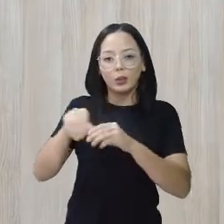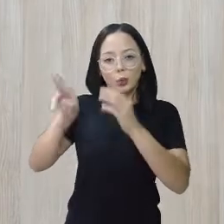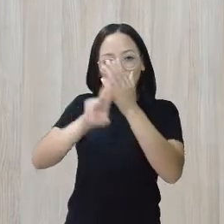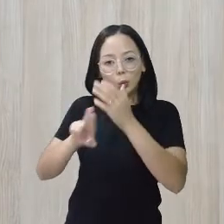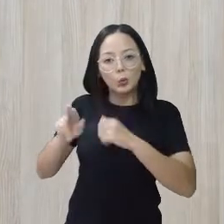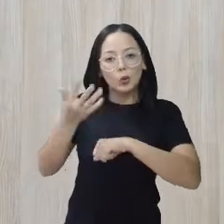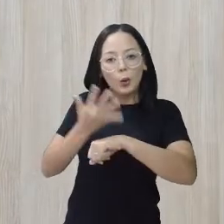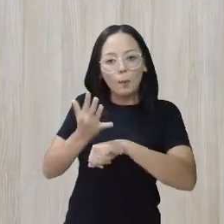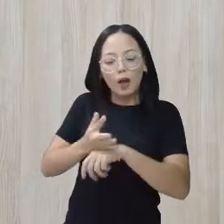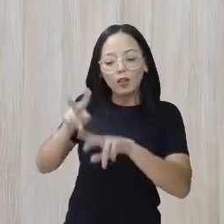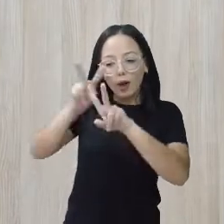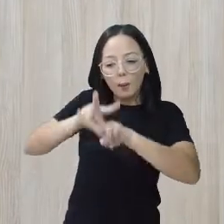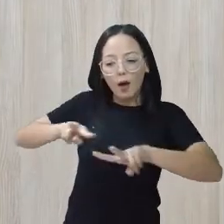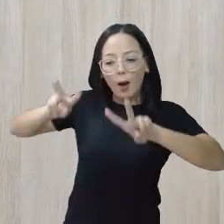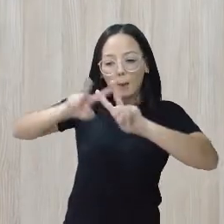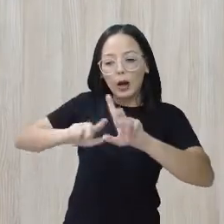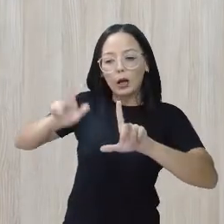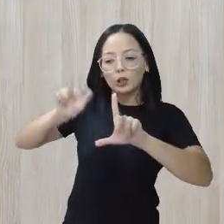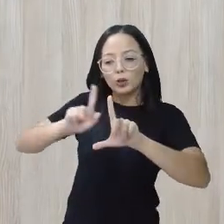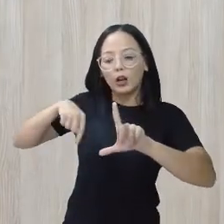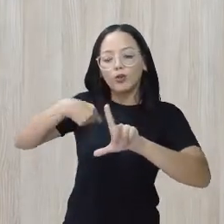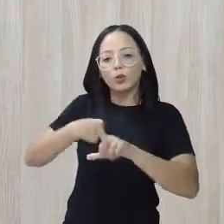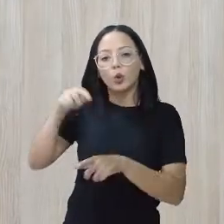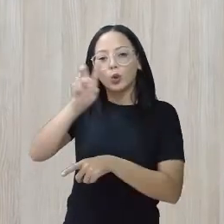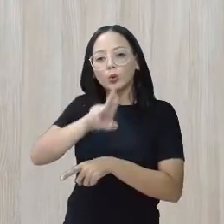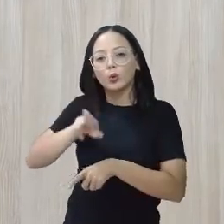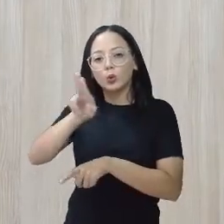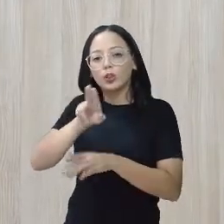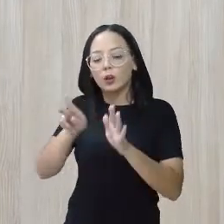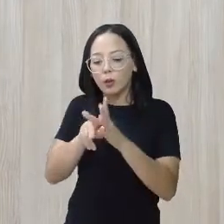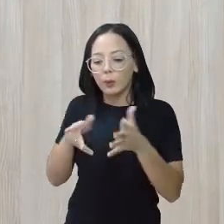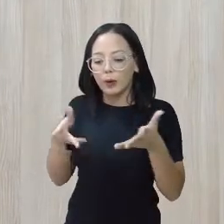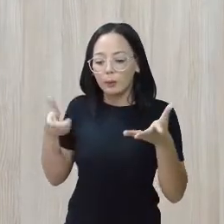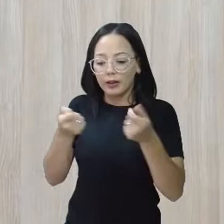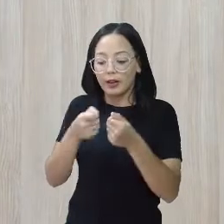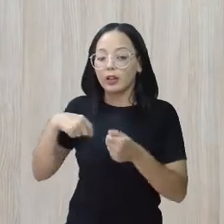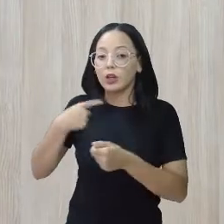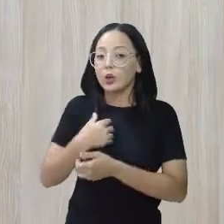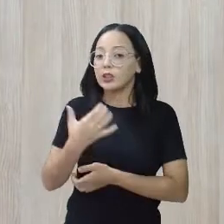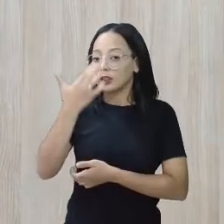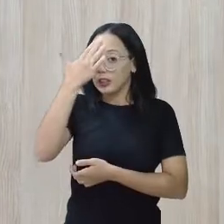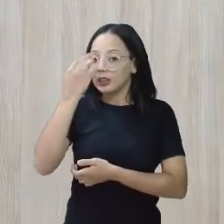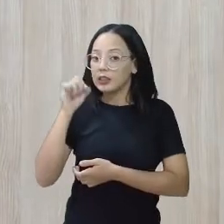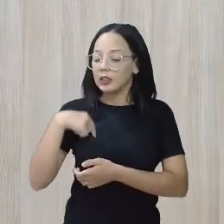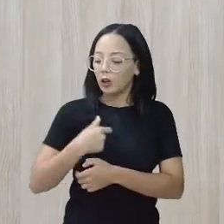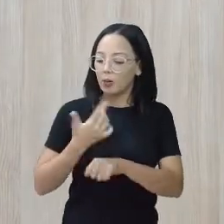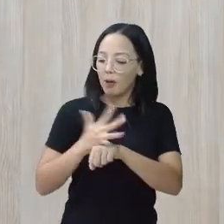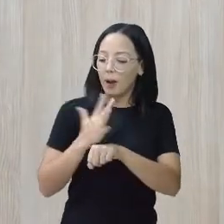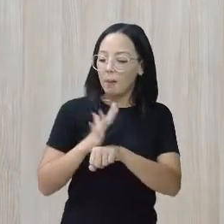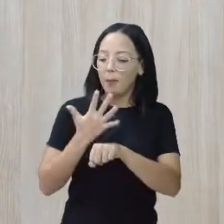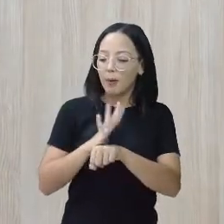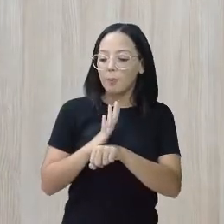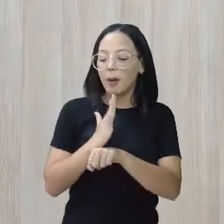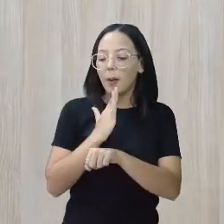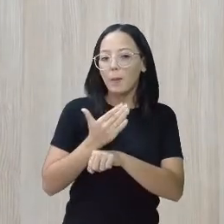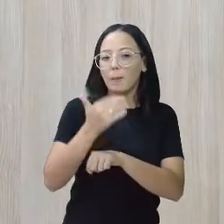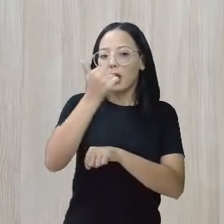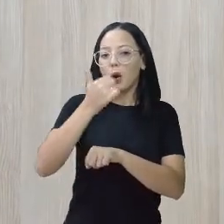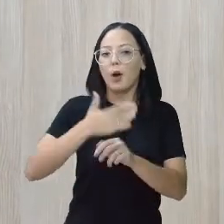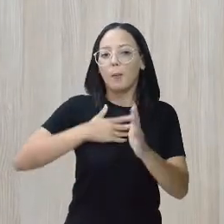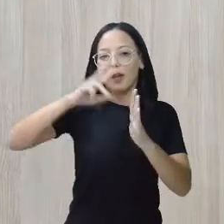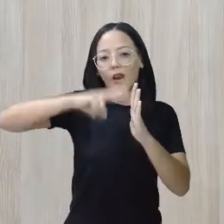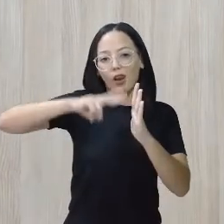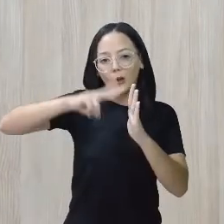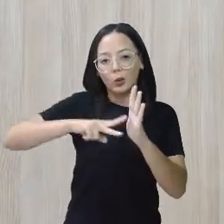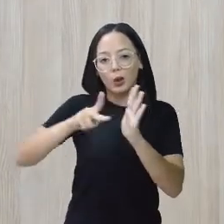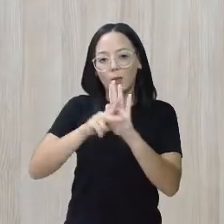disso, né, na leitura do gráfico, a gente está usando uma habilidade, a gente entende que quanto mais a gente treina a habilidade, melhor vai ser a minha leitura